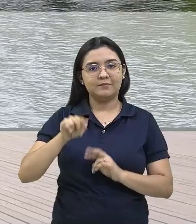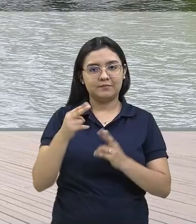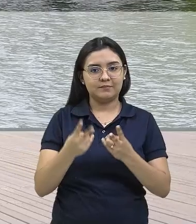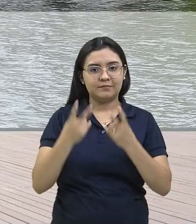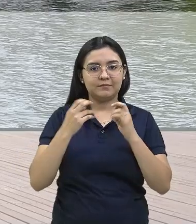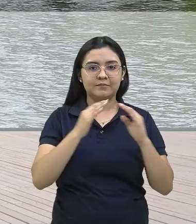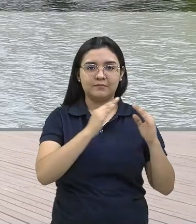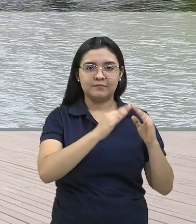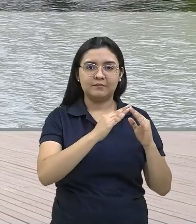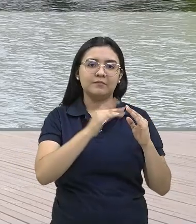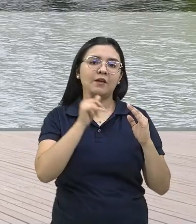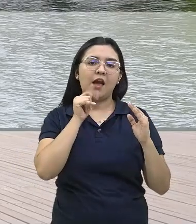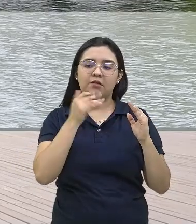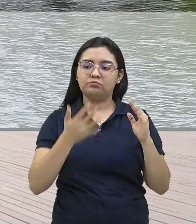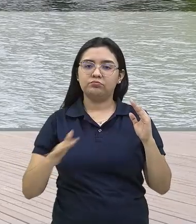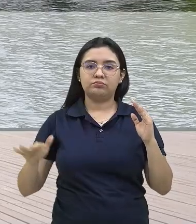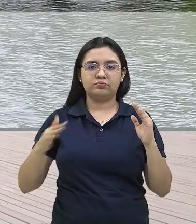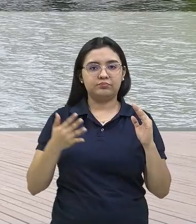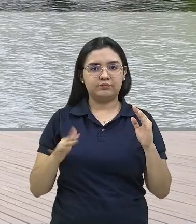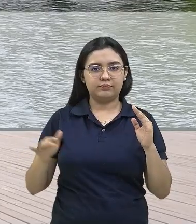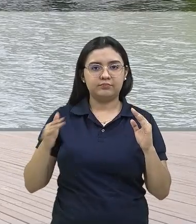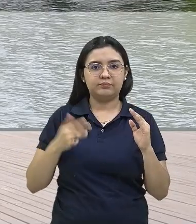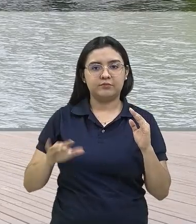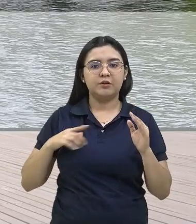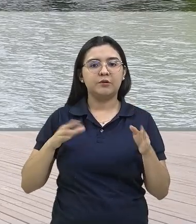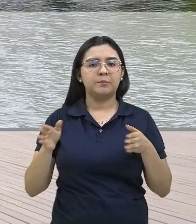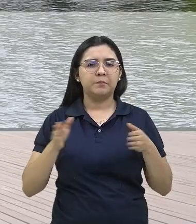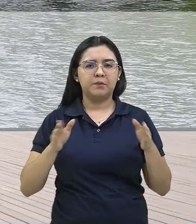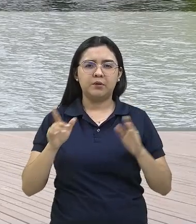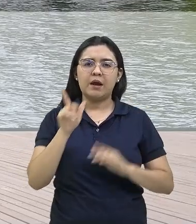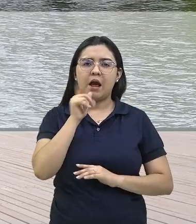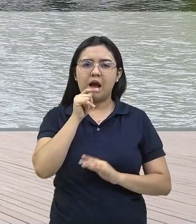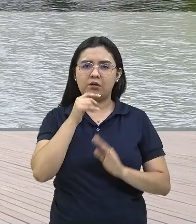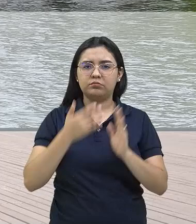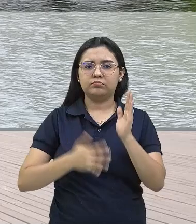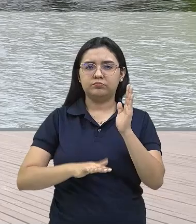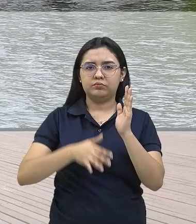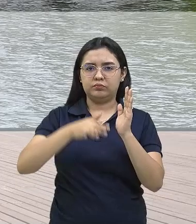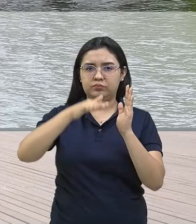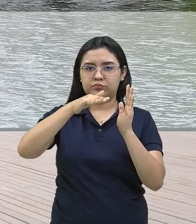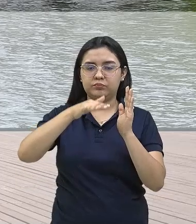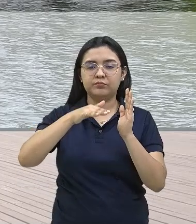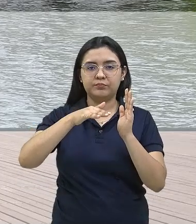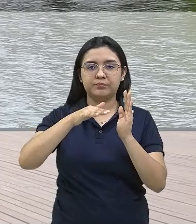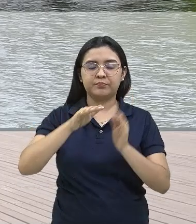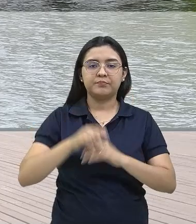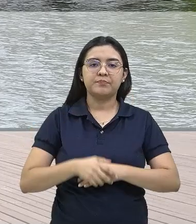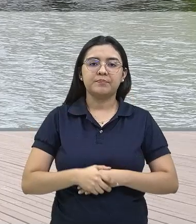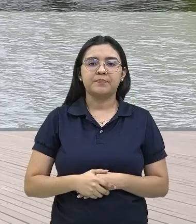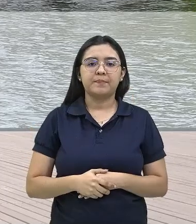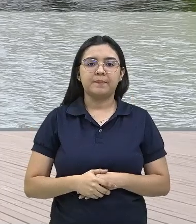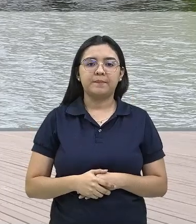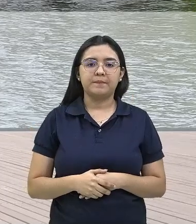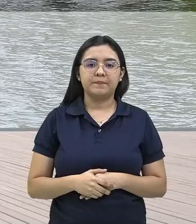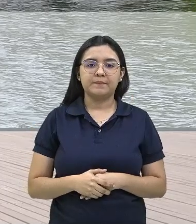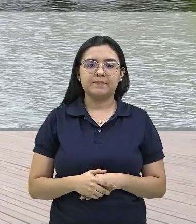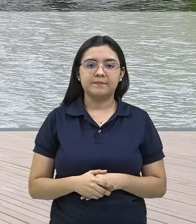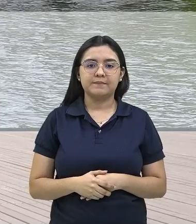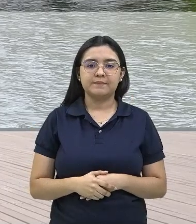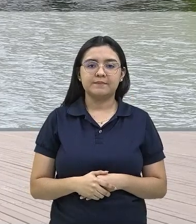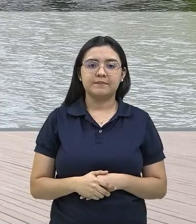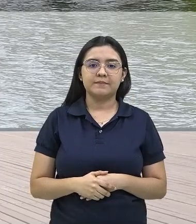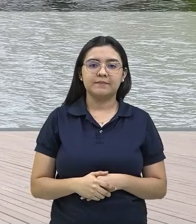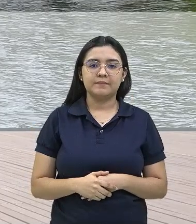as casas, já estão aí na época de cheia, as águas adentram o terreno